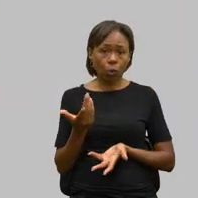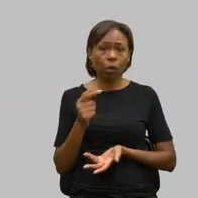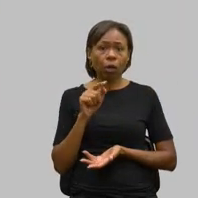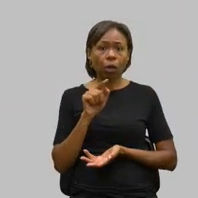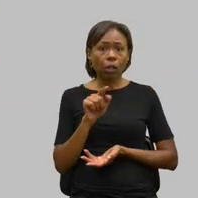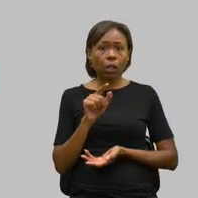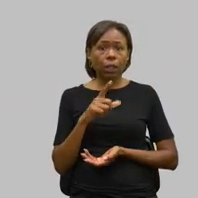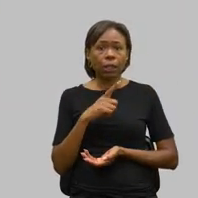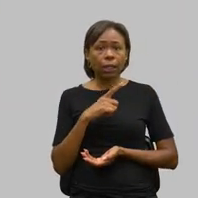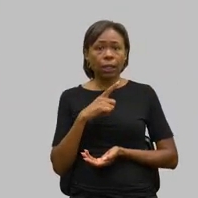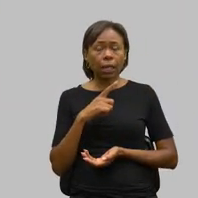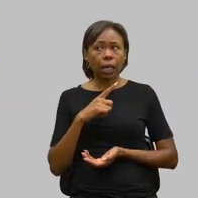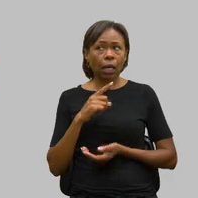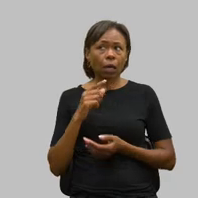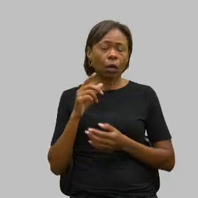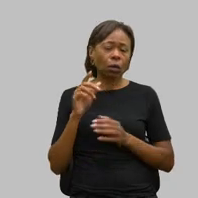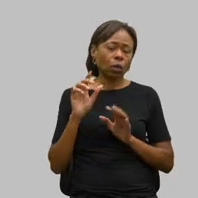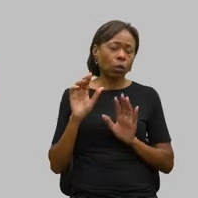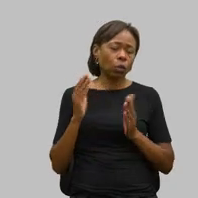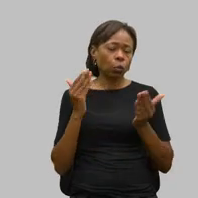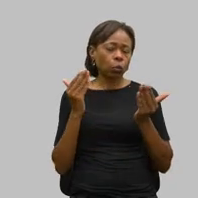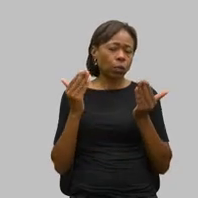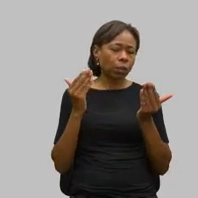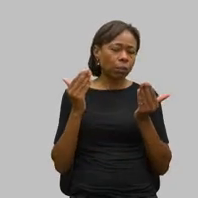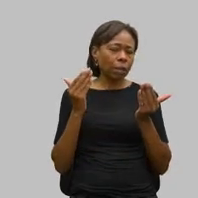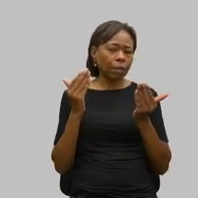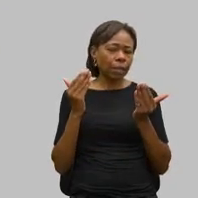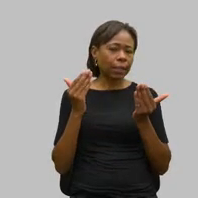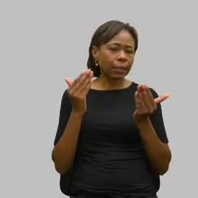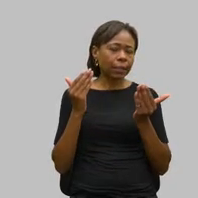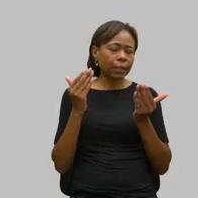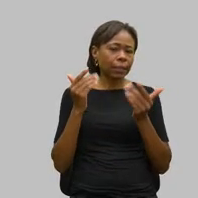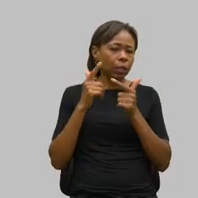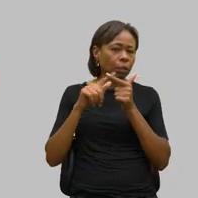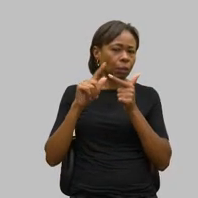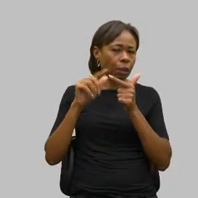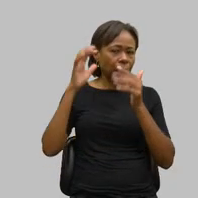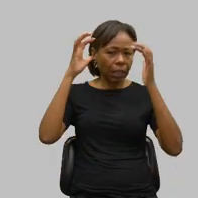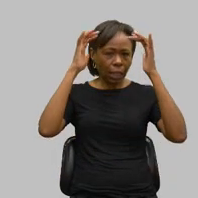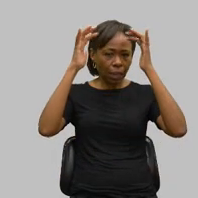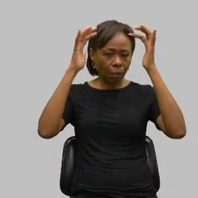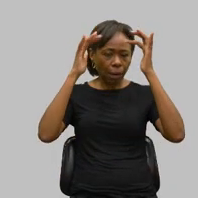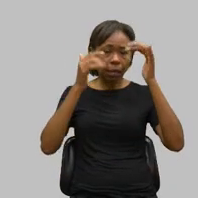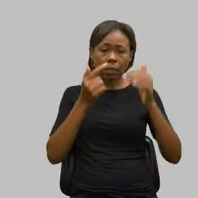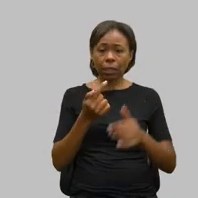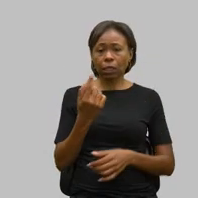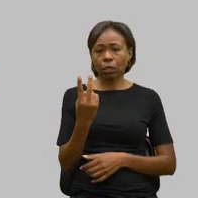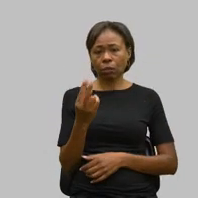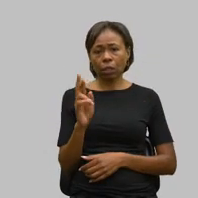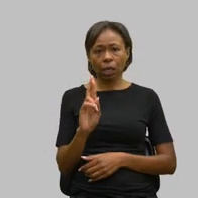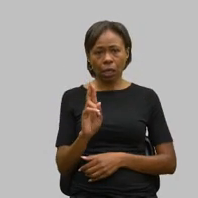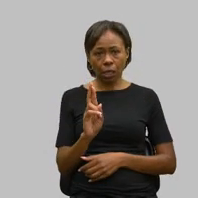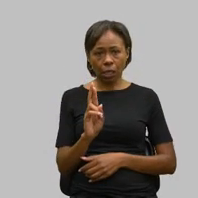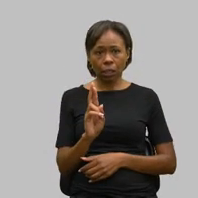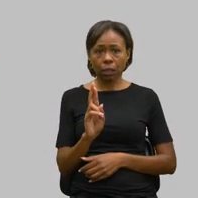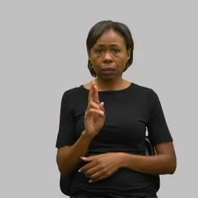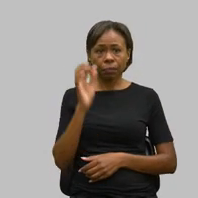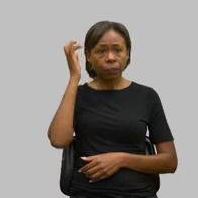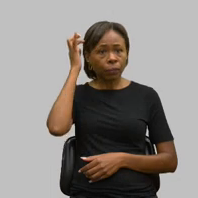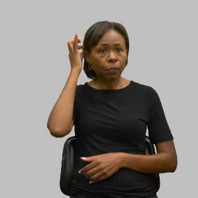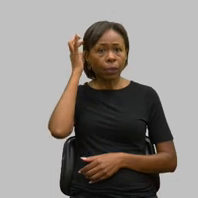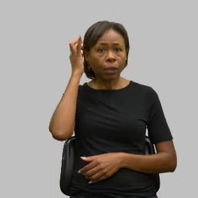salivar, R 72,00. Um PAF de tireoide, quer dizer, fica por